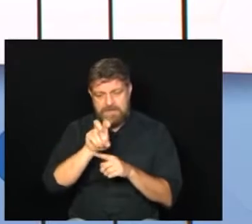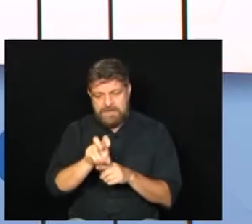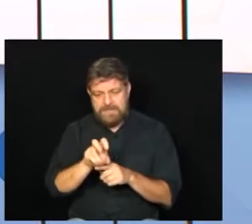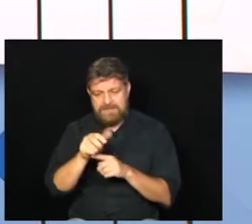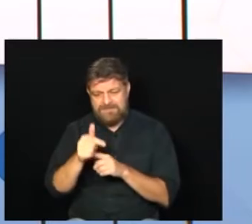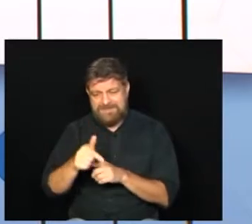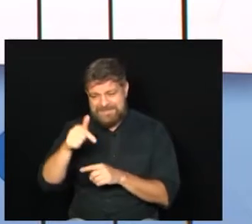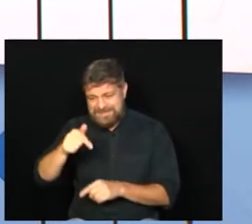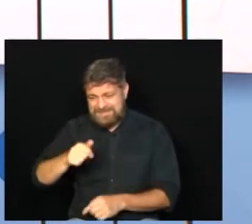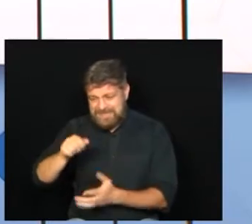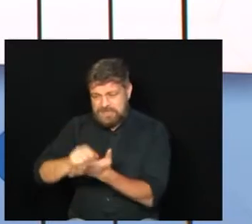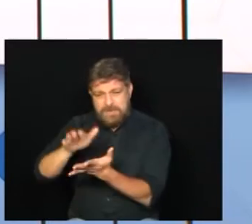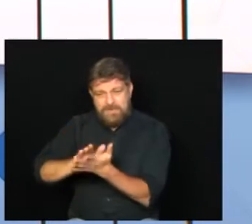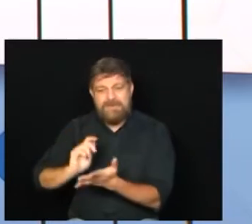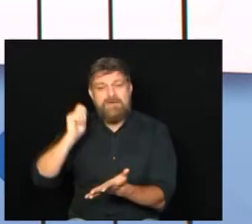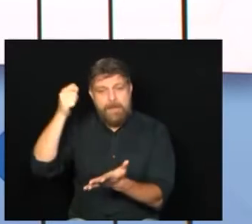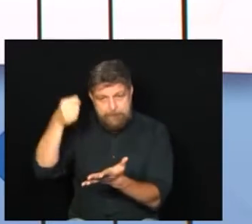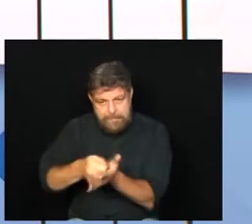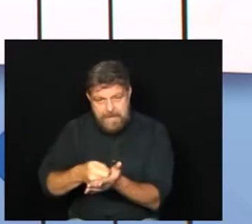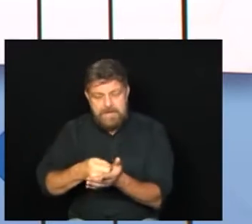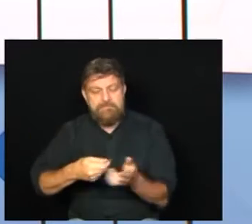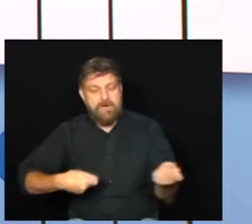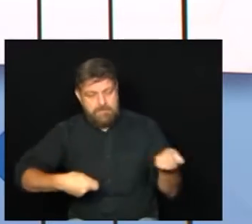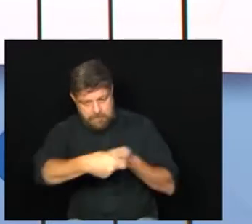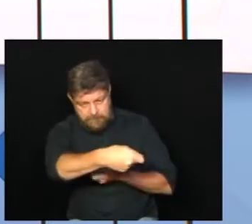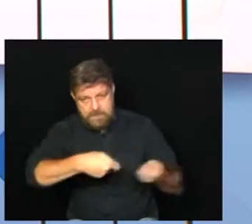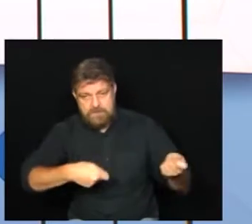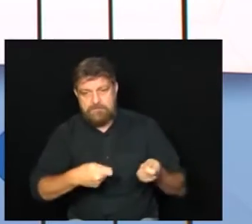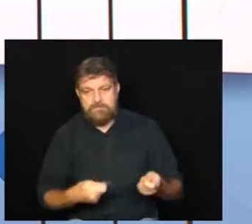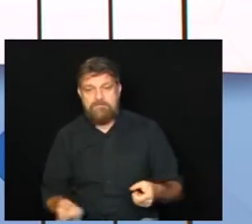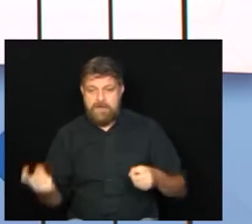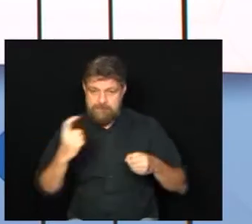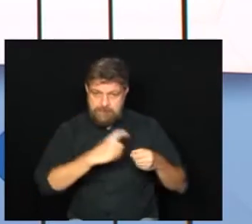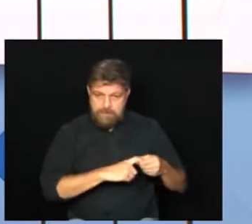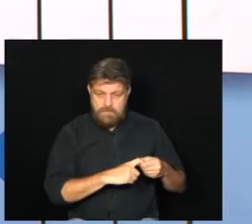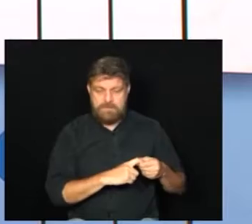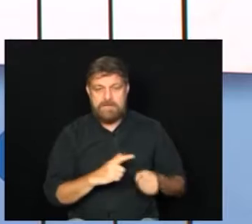9.527 multas que foram pagas e serão ressarcidas e outras